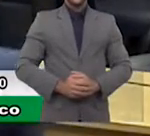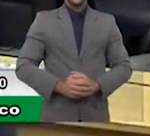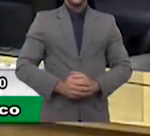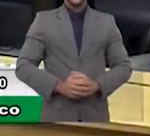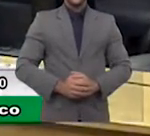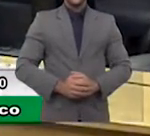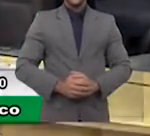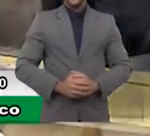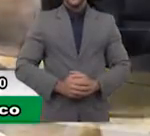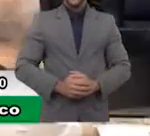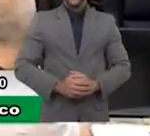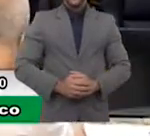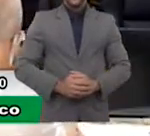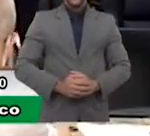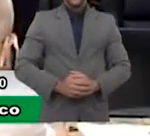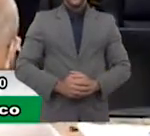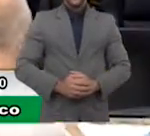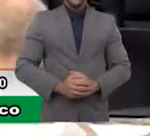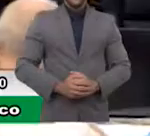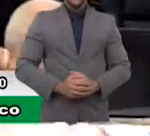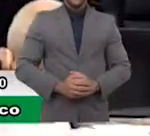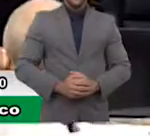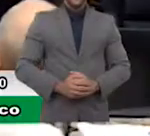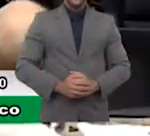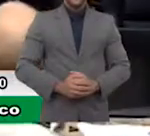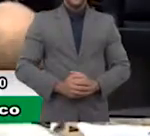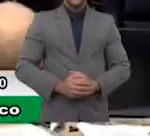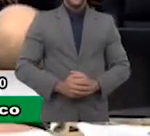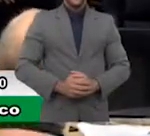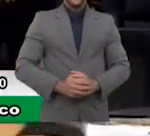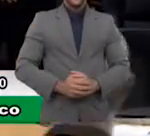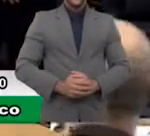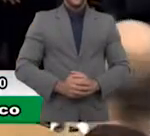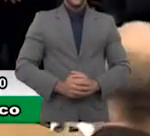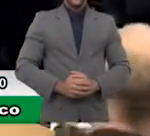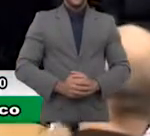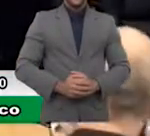Todos os funcionários, né? A gente não faz nada sozinho, é uma equipe.